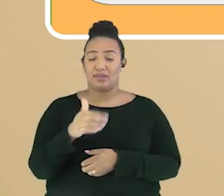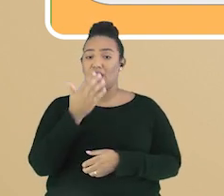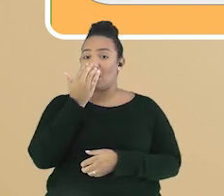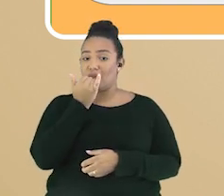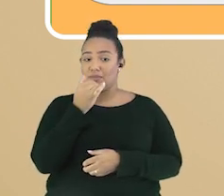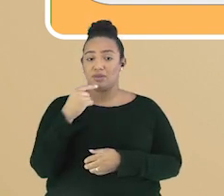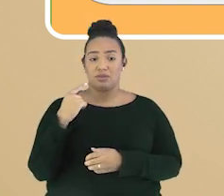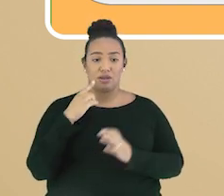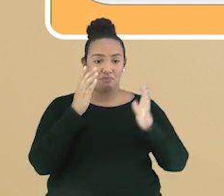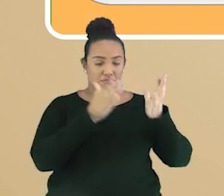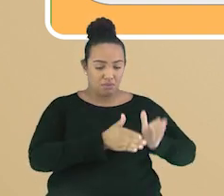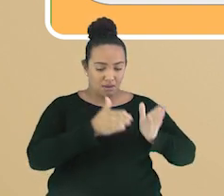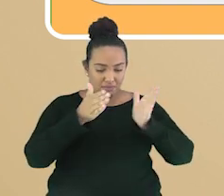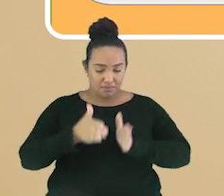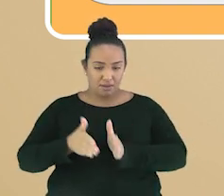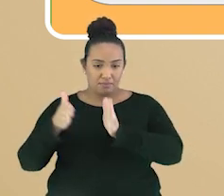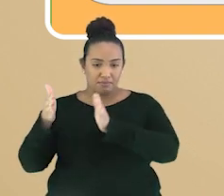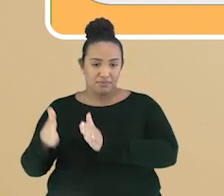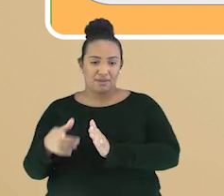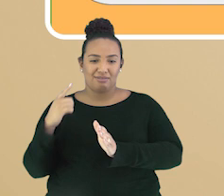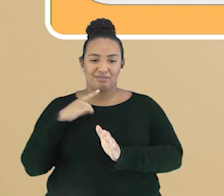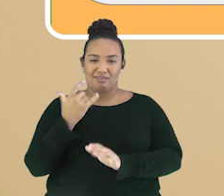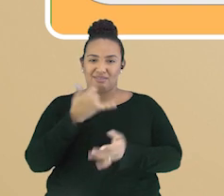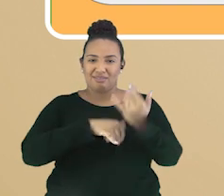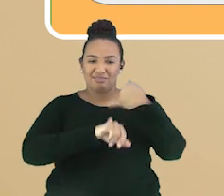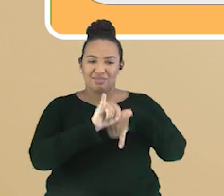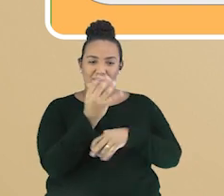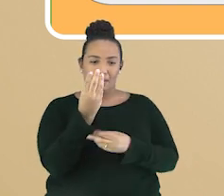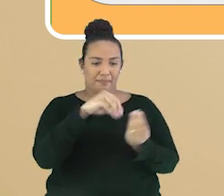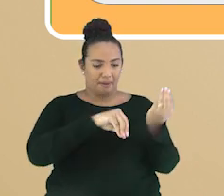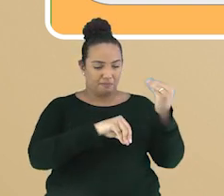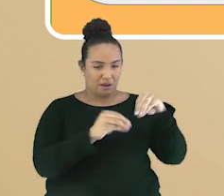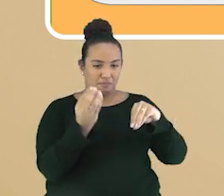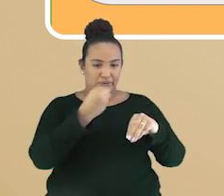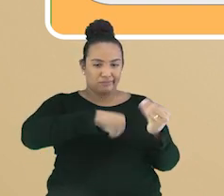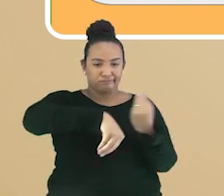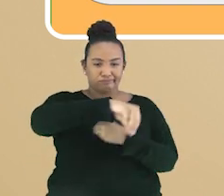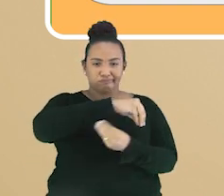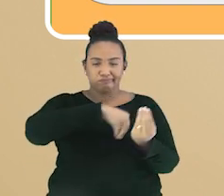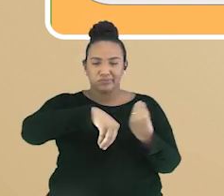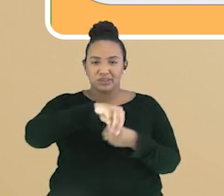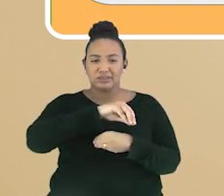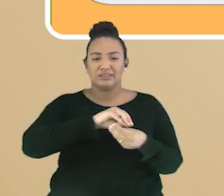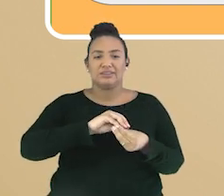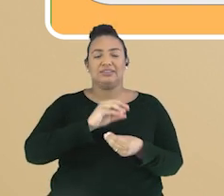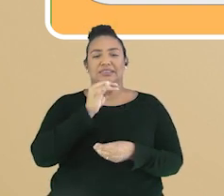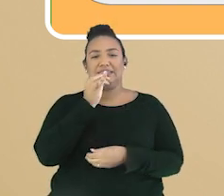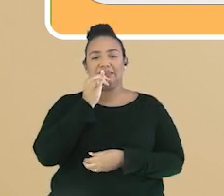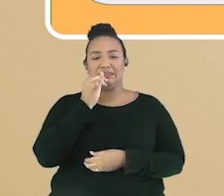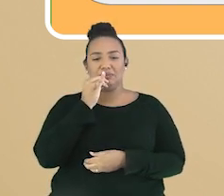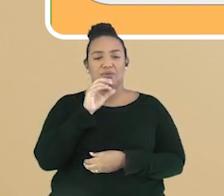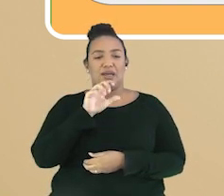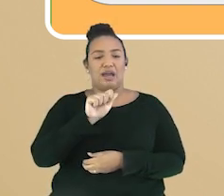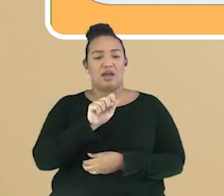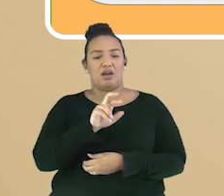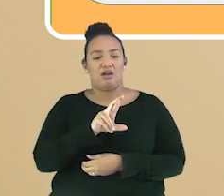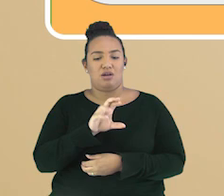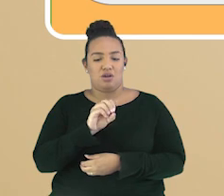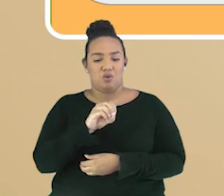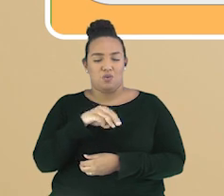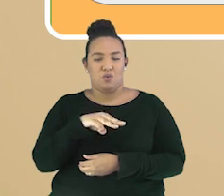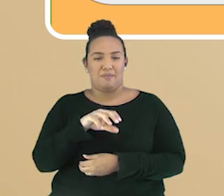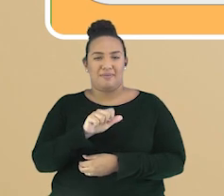químicos, como os conservantes, aromatizantes, corantes, dentre outros. Além do